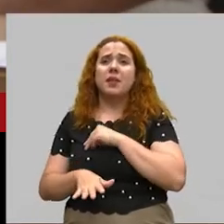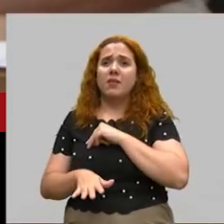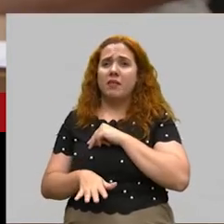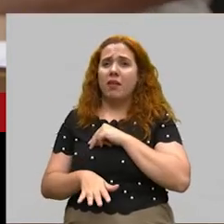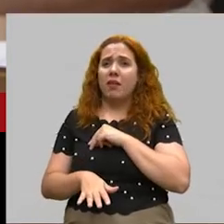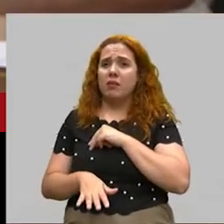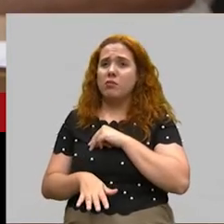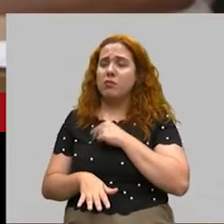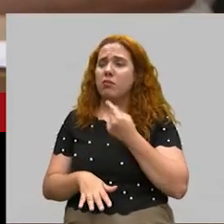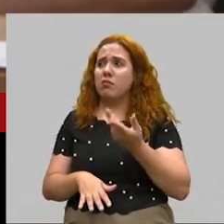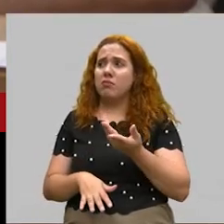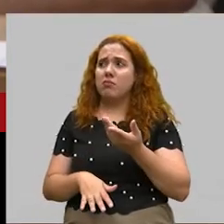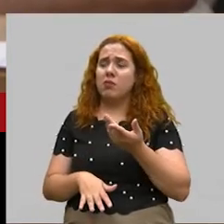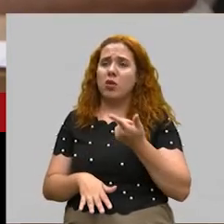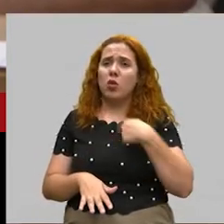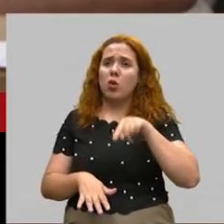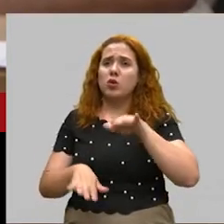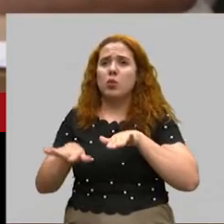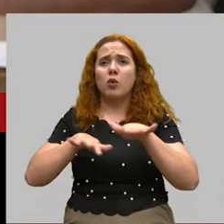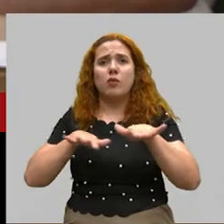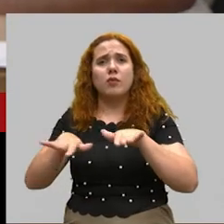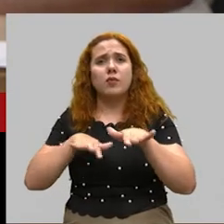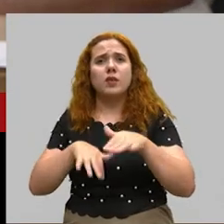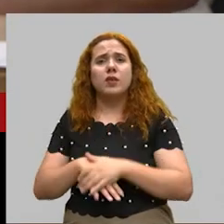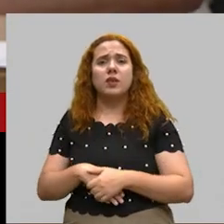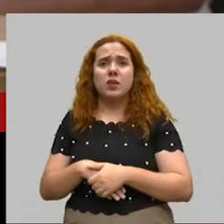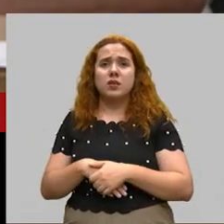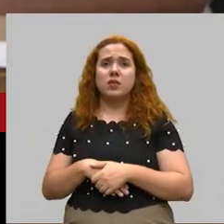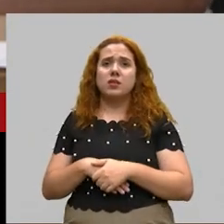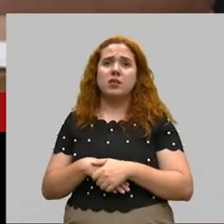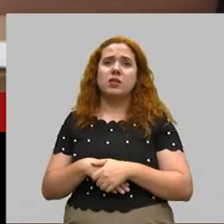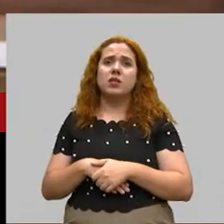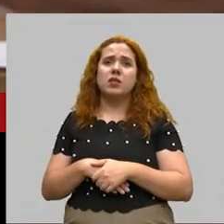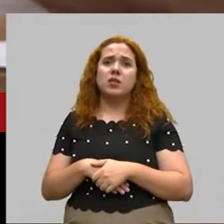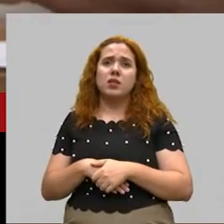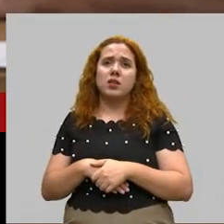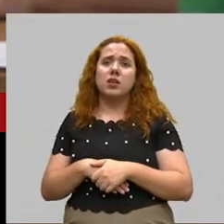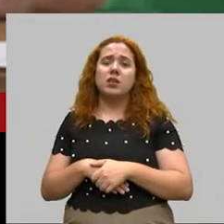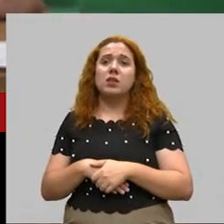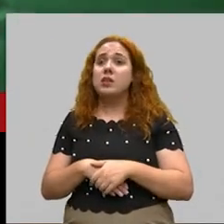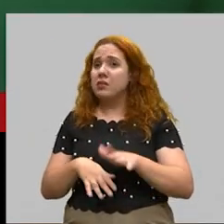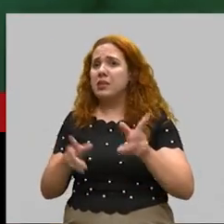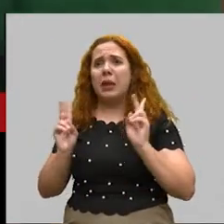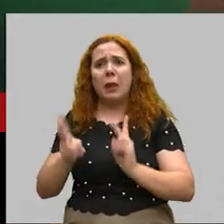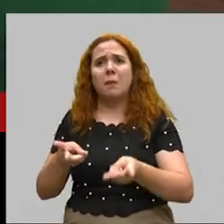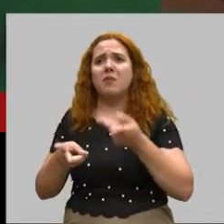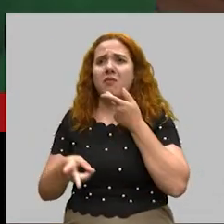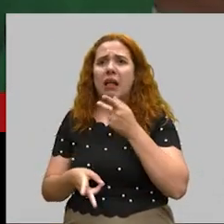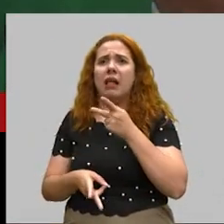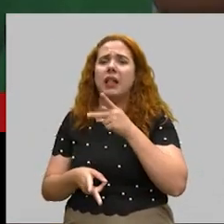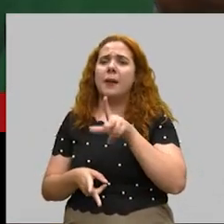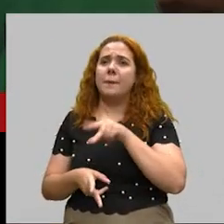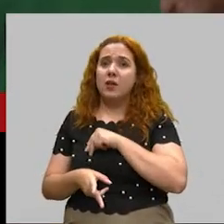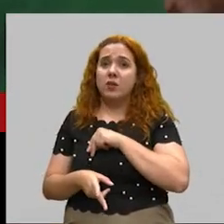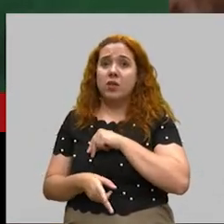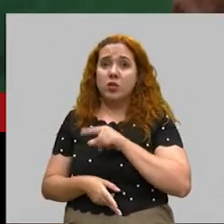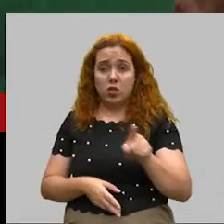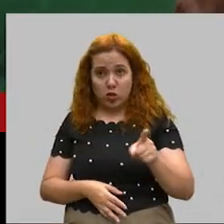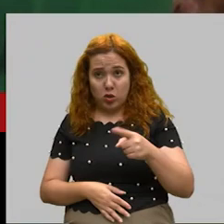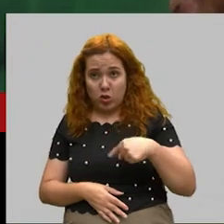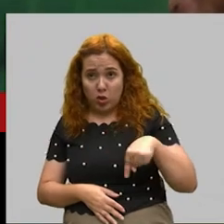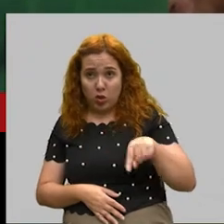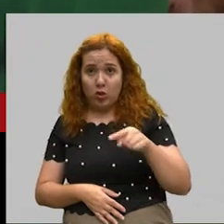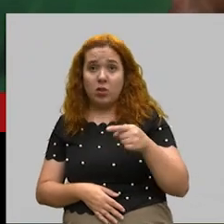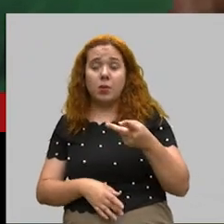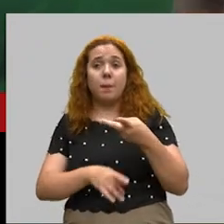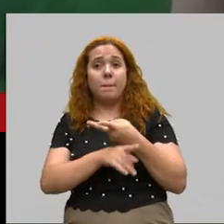movimento que insistem em chamar de privado Então se a gente procurar